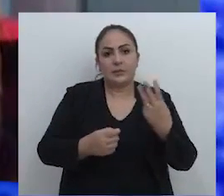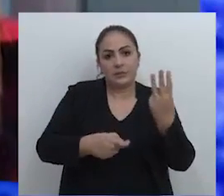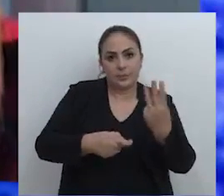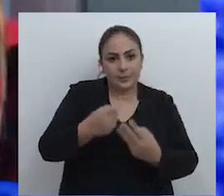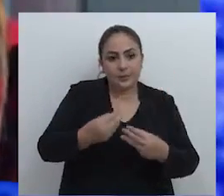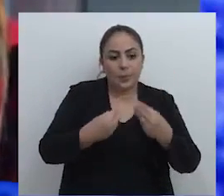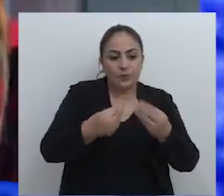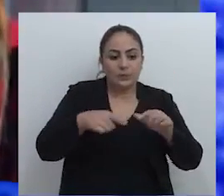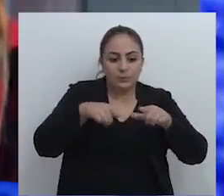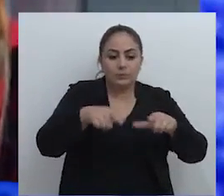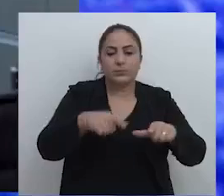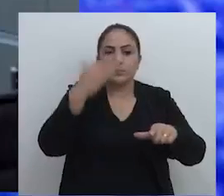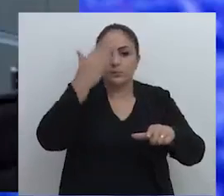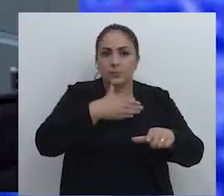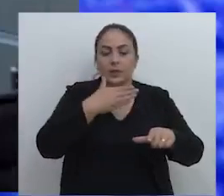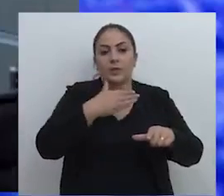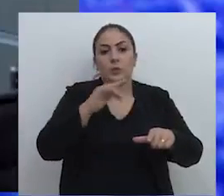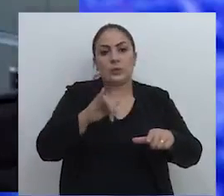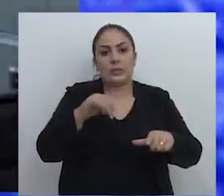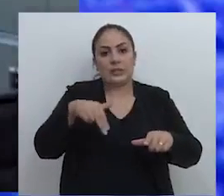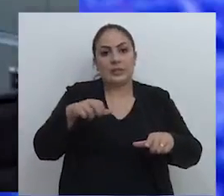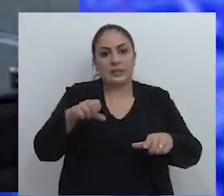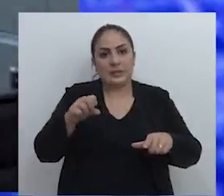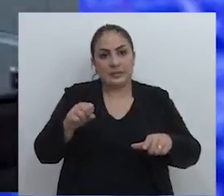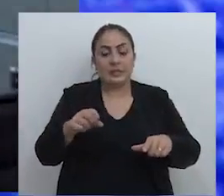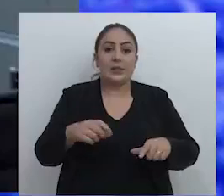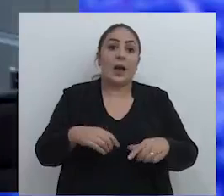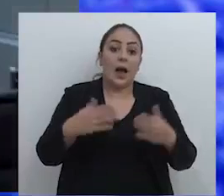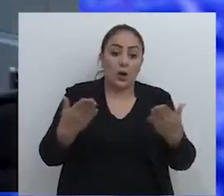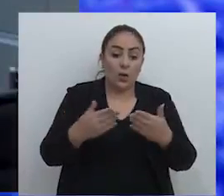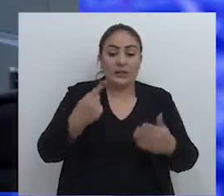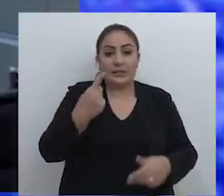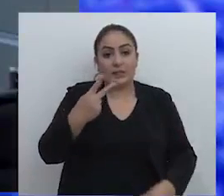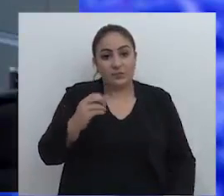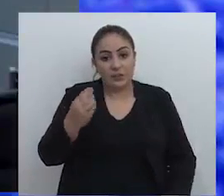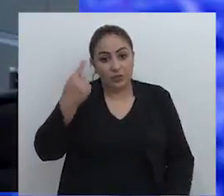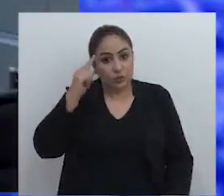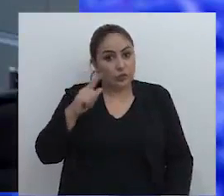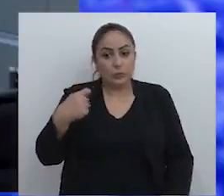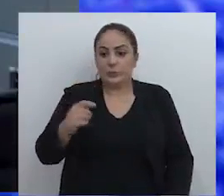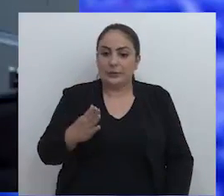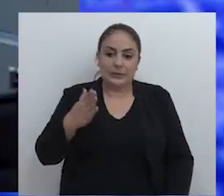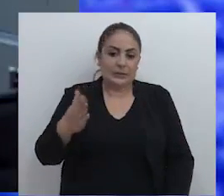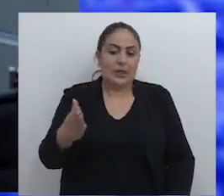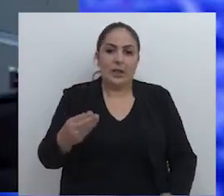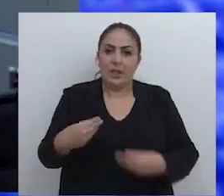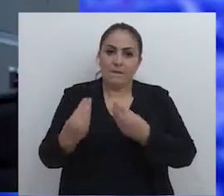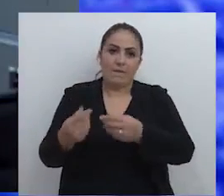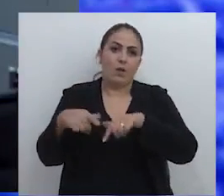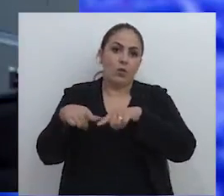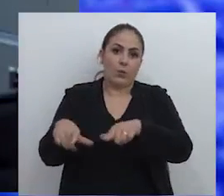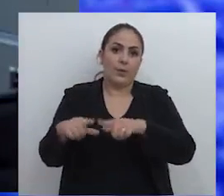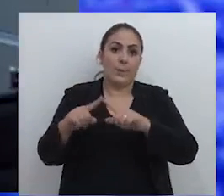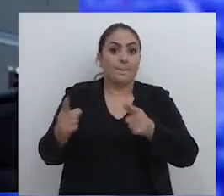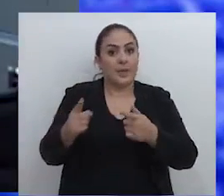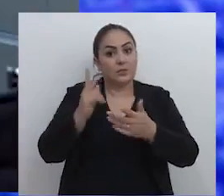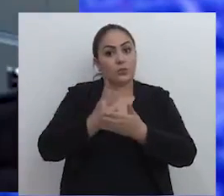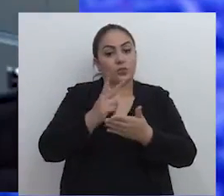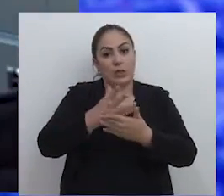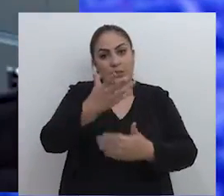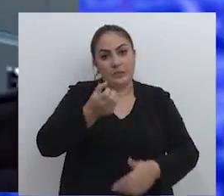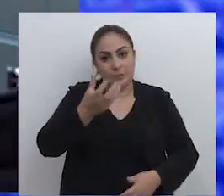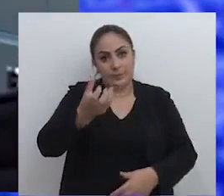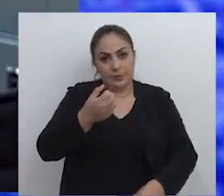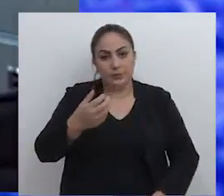ser apresentada no INSS. Então, por 120 dias, as pessoas não precisam apresentar esses documentos e vão